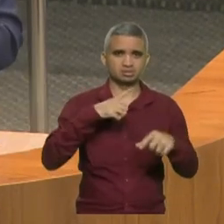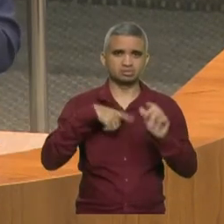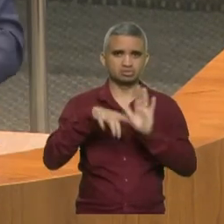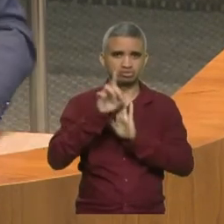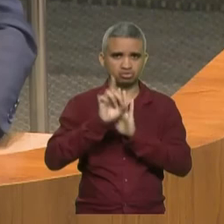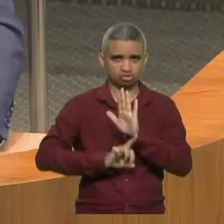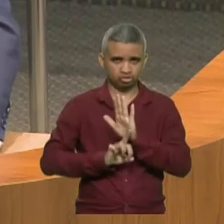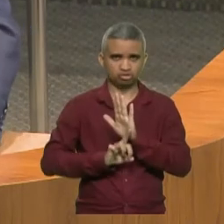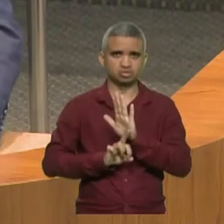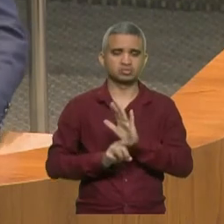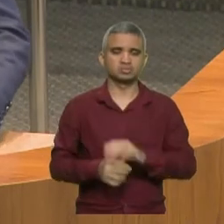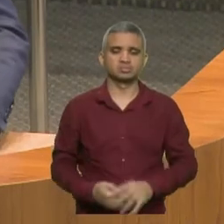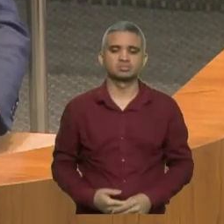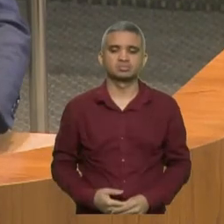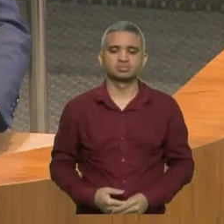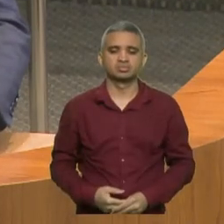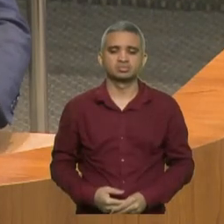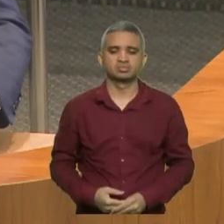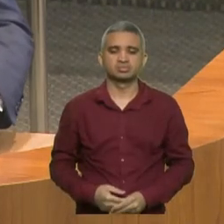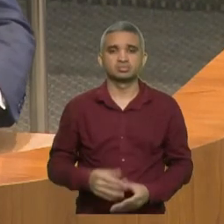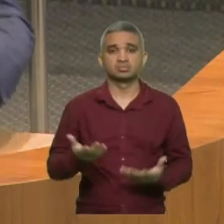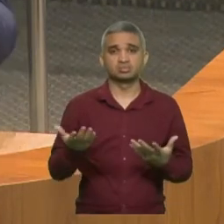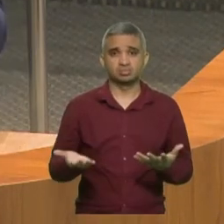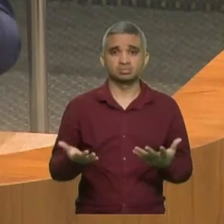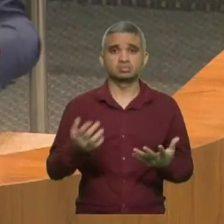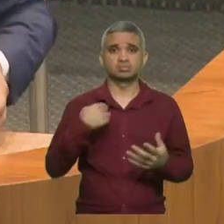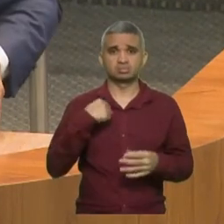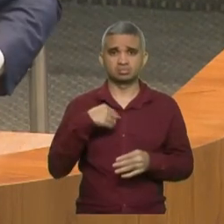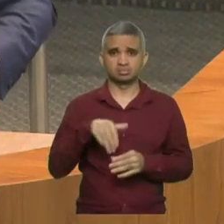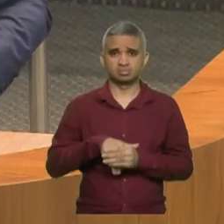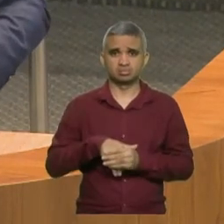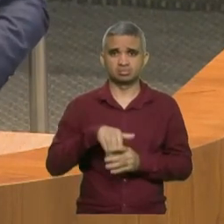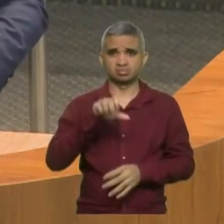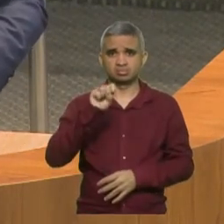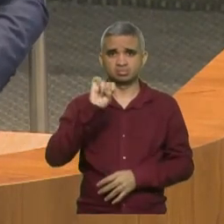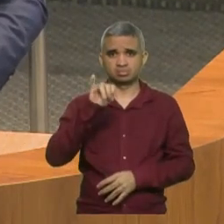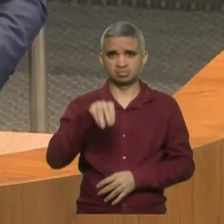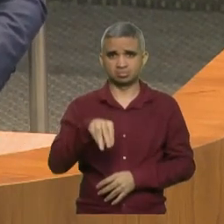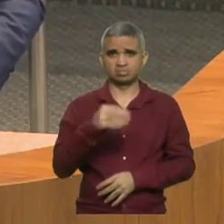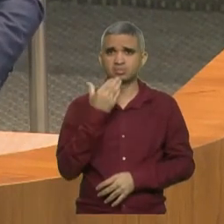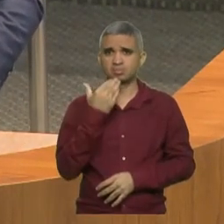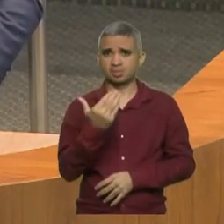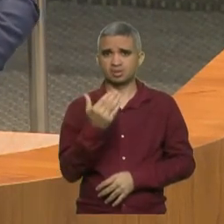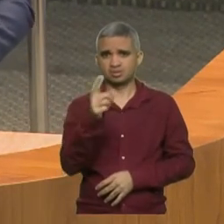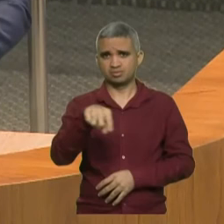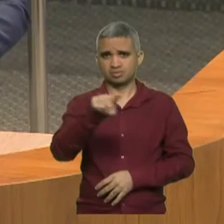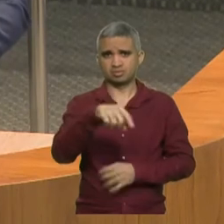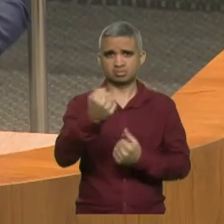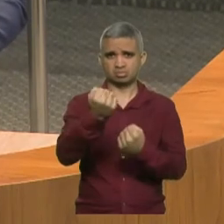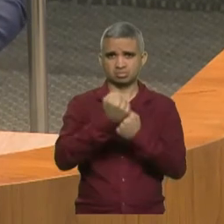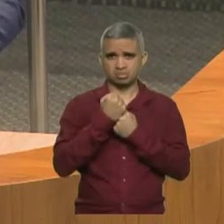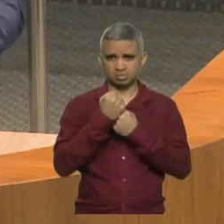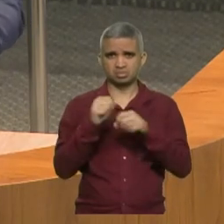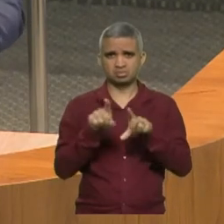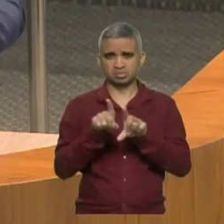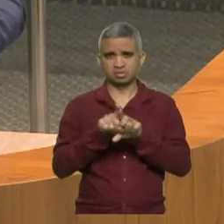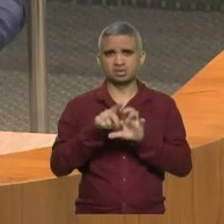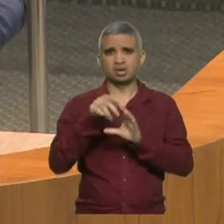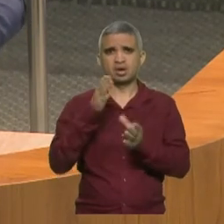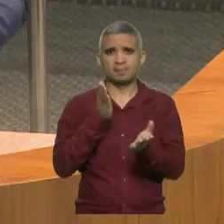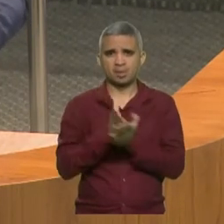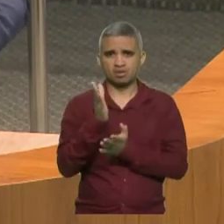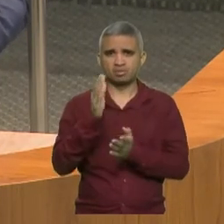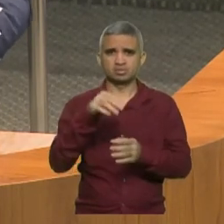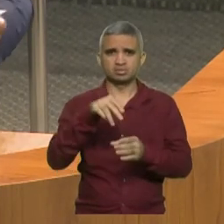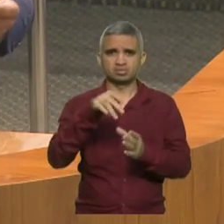pela legislação estadual. Então, senhor presidente, meu voto assim e peço a colaboração dos demais pares pela aprovação desse projeto,